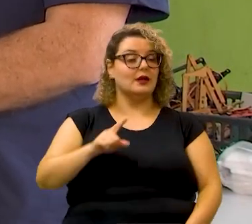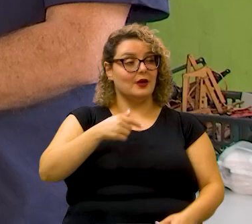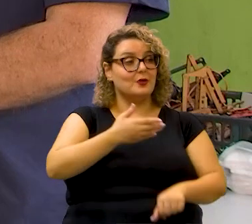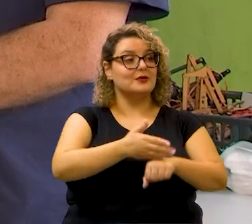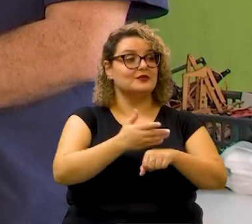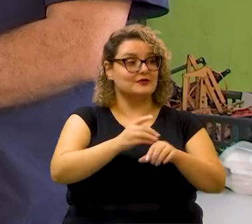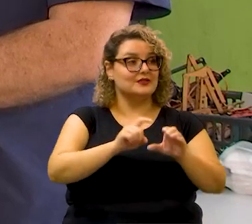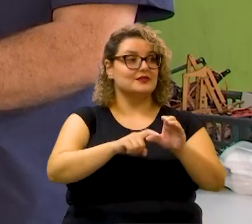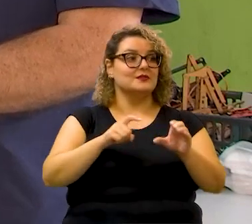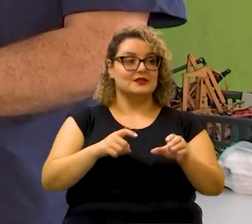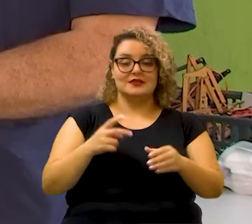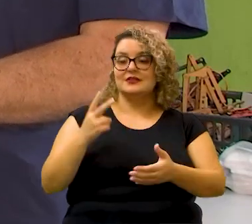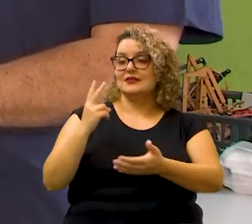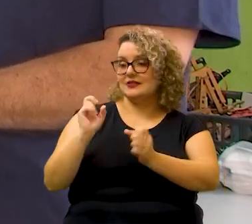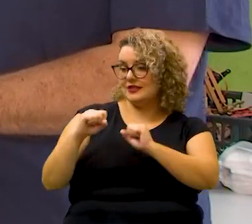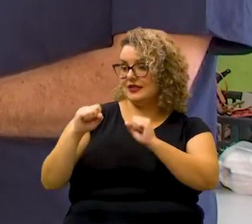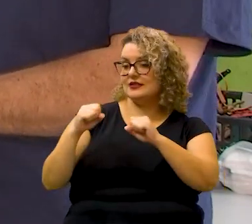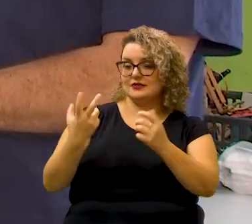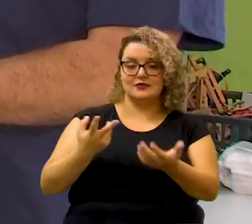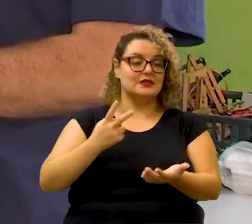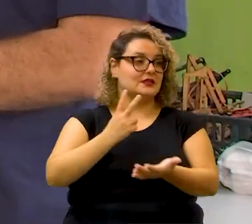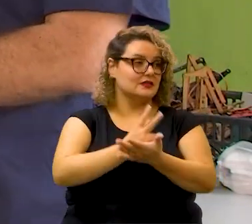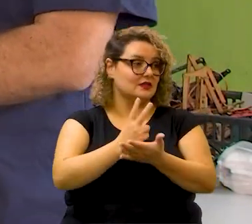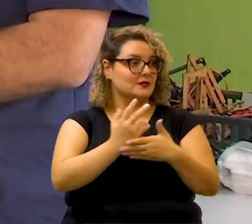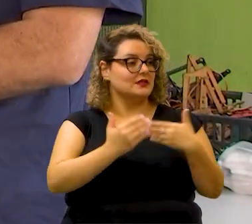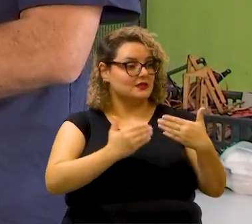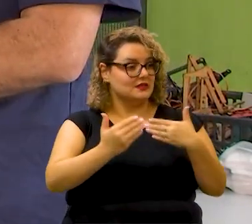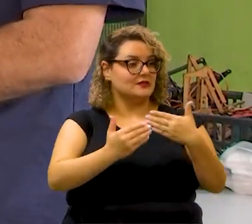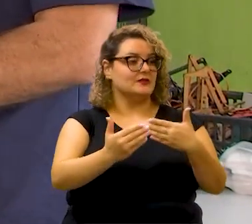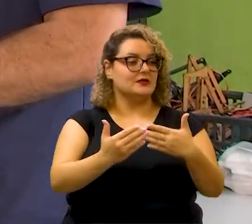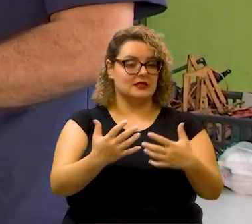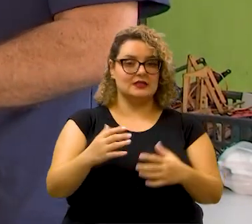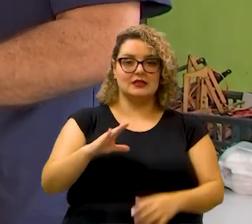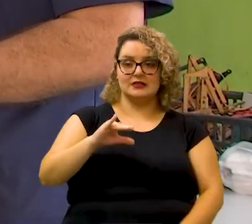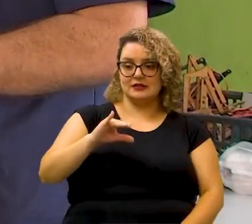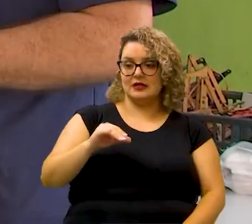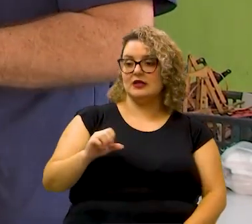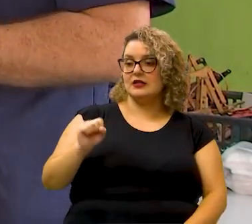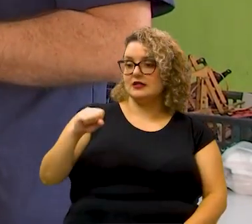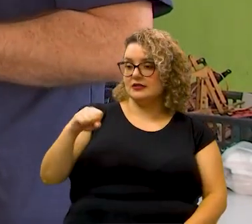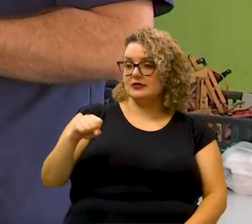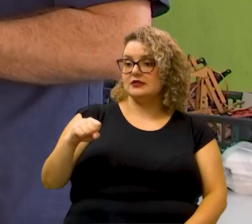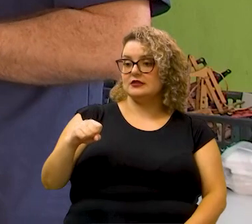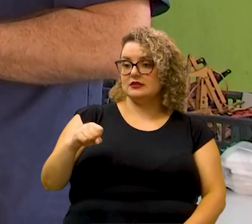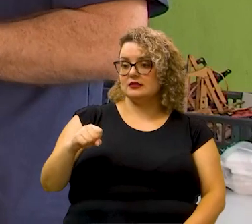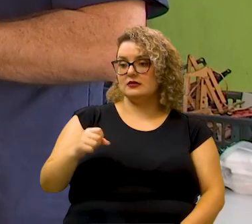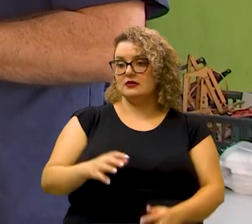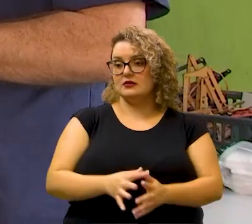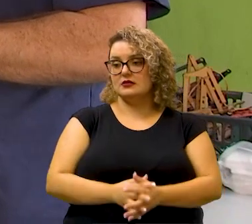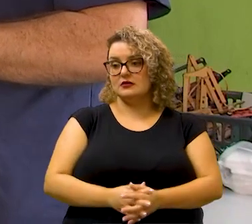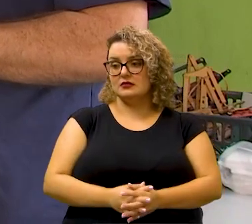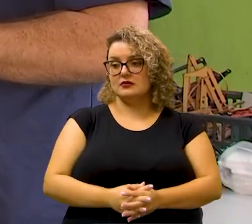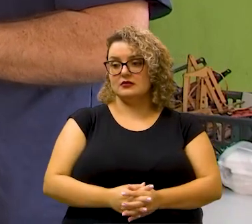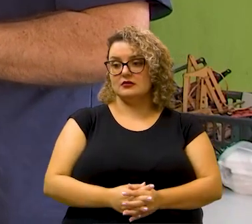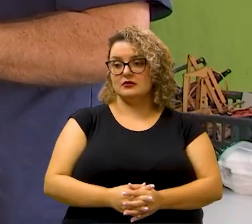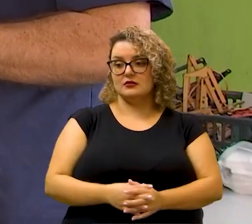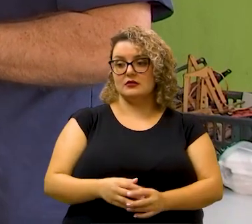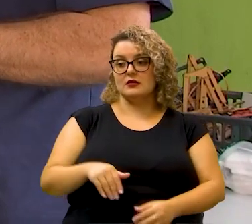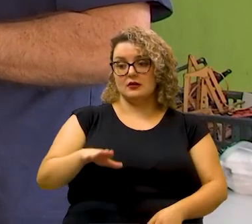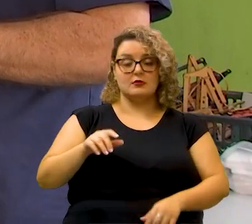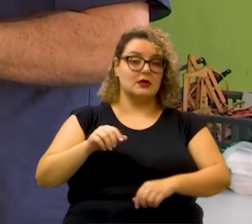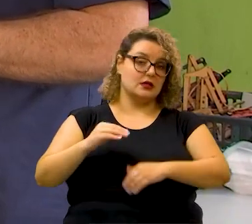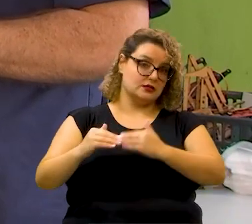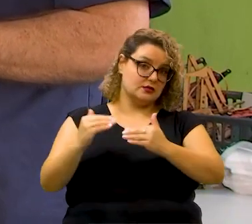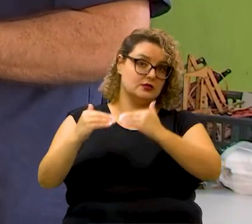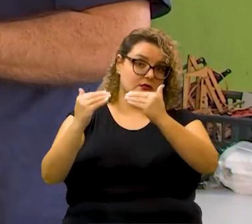de autonomia aí, né, para eles Sim, ganharem sim. Esse percurso aí científico. Sim, e assim, muito